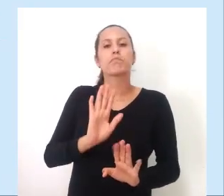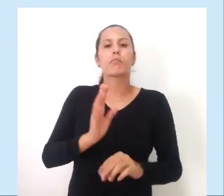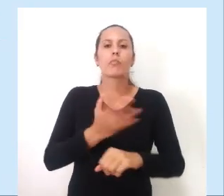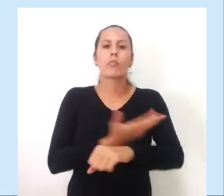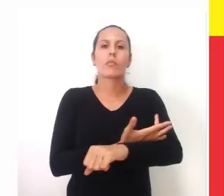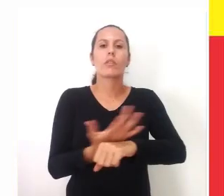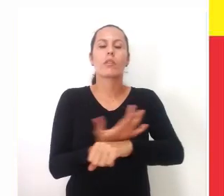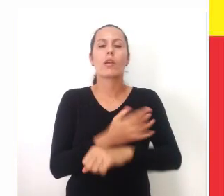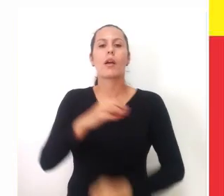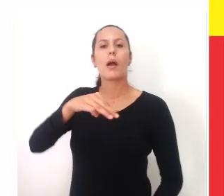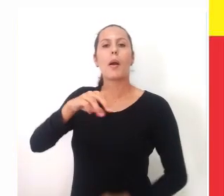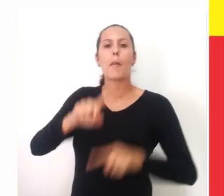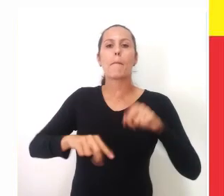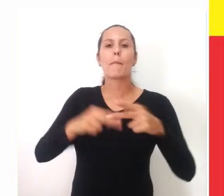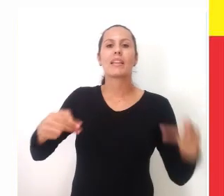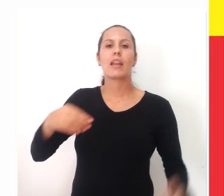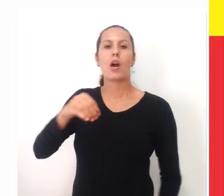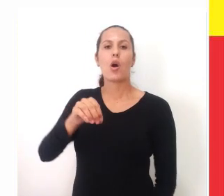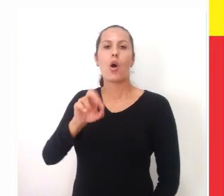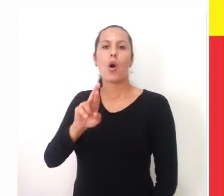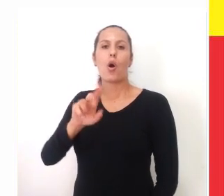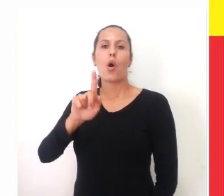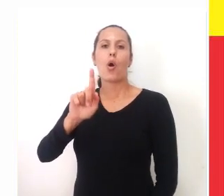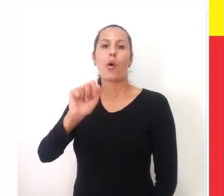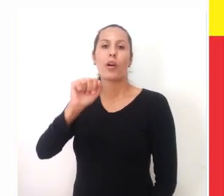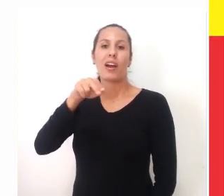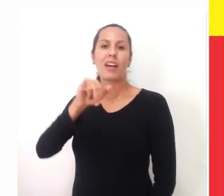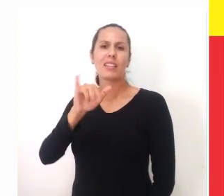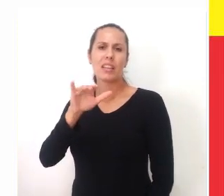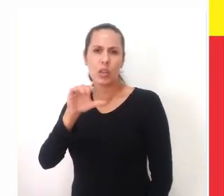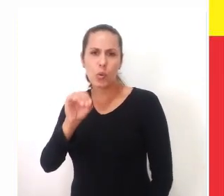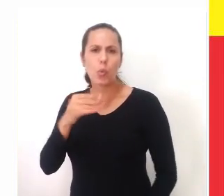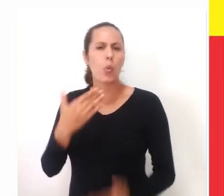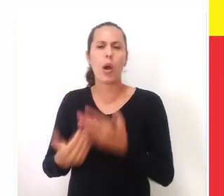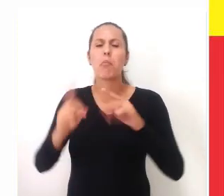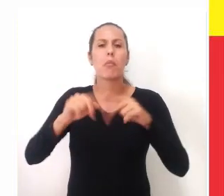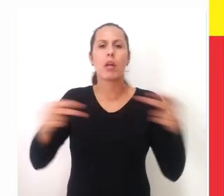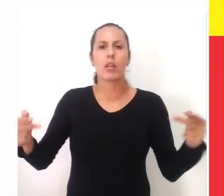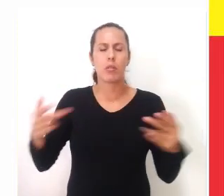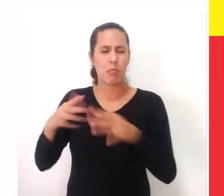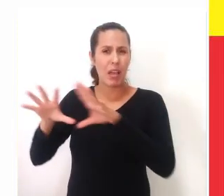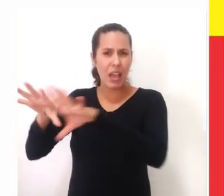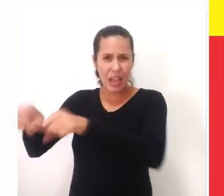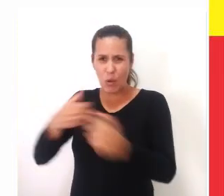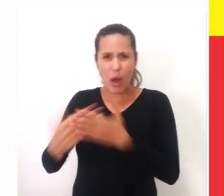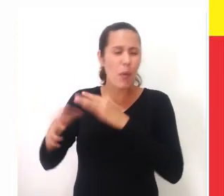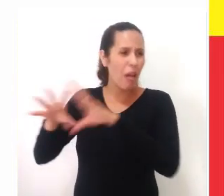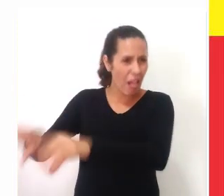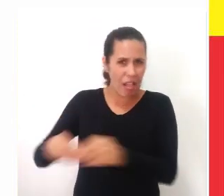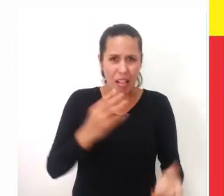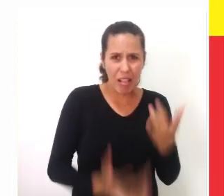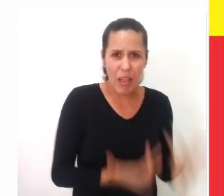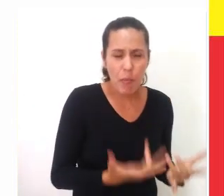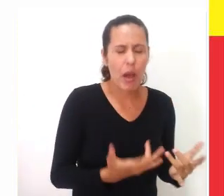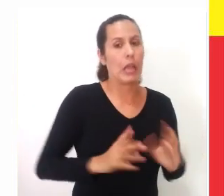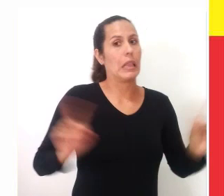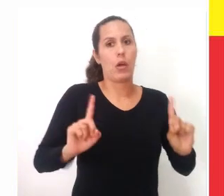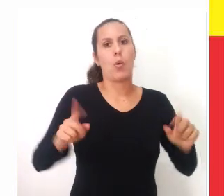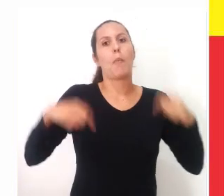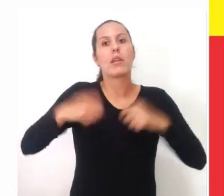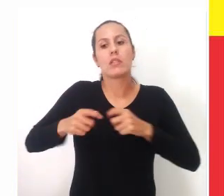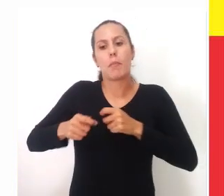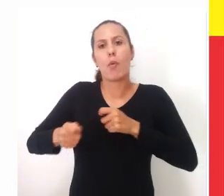exemplo. É a queima de material orgânico. Pode queimar qualquer material orgânico? De